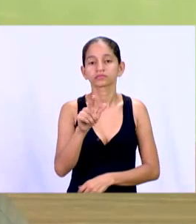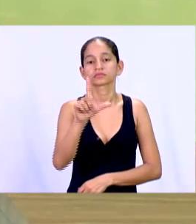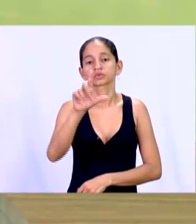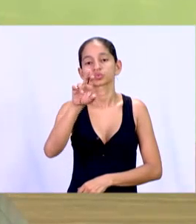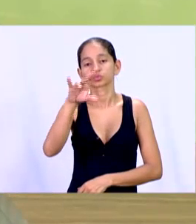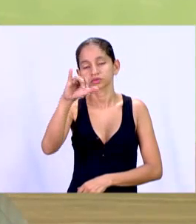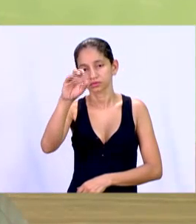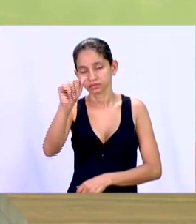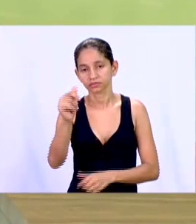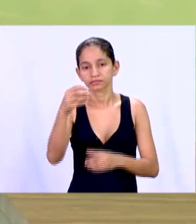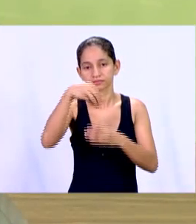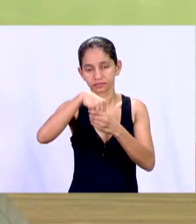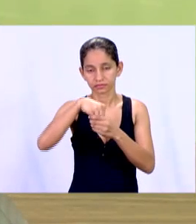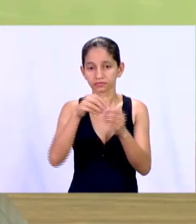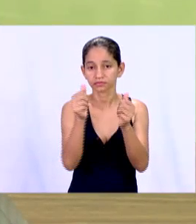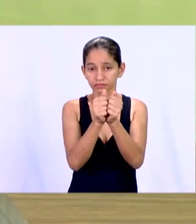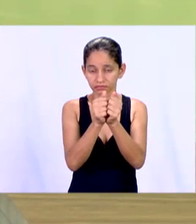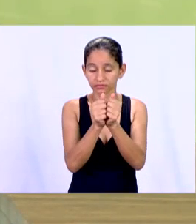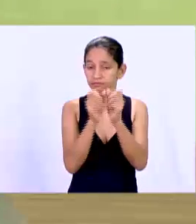do Gledson.